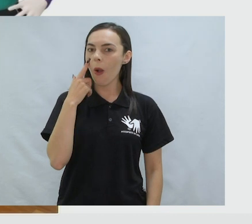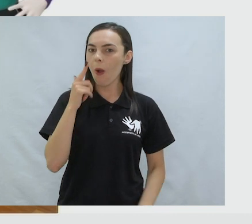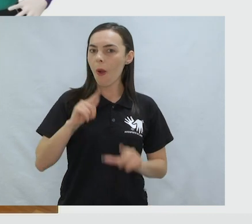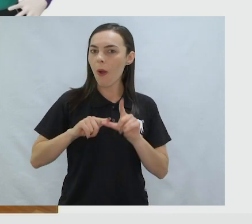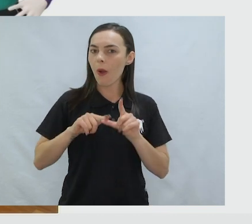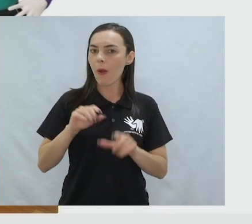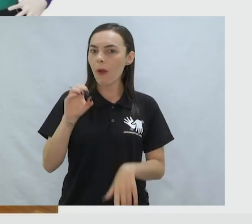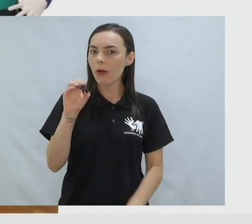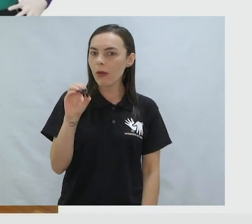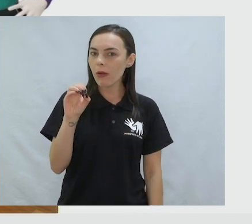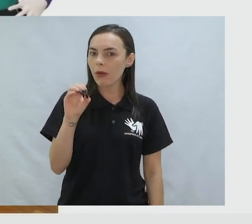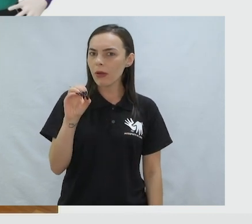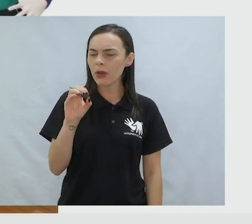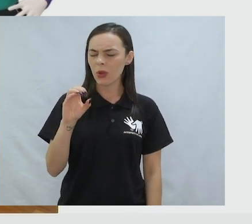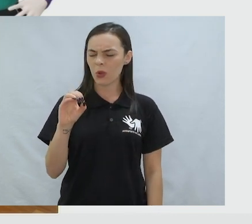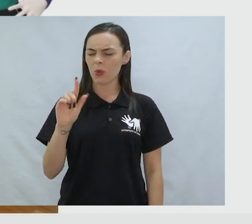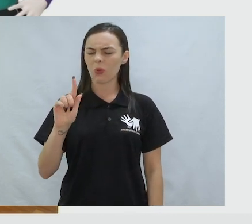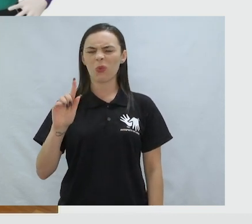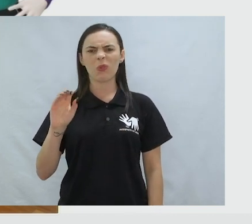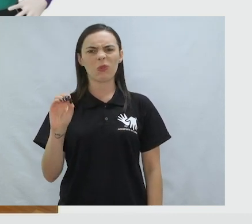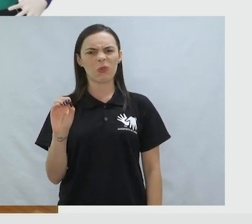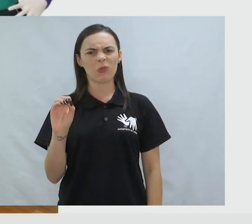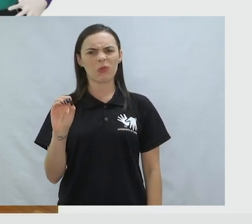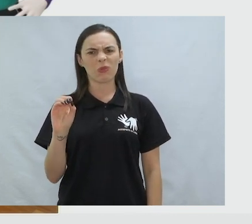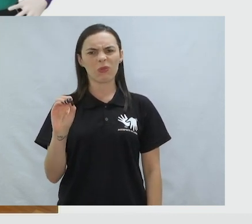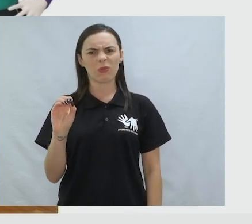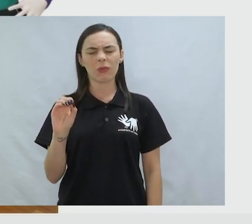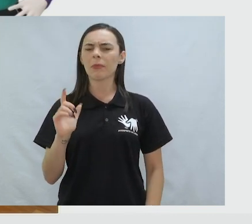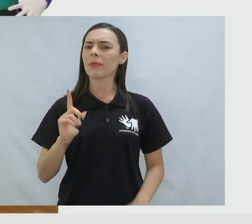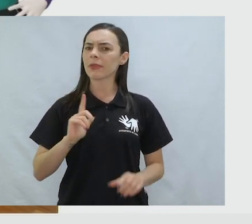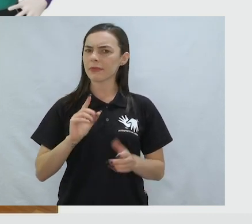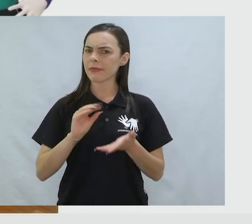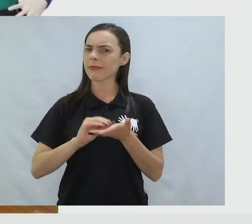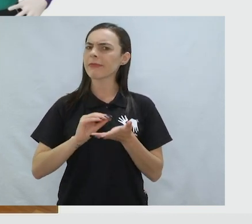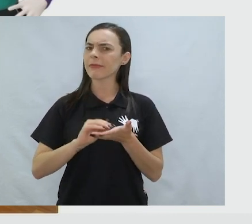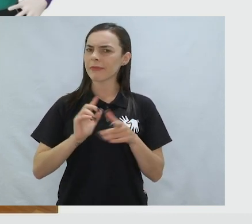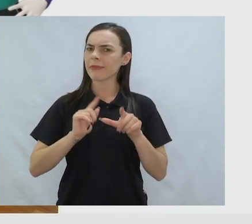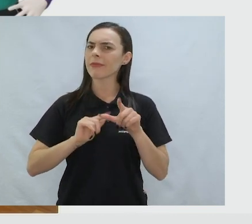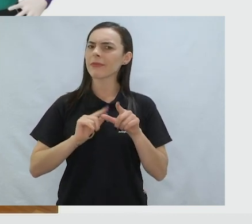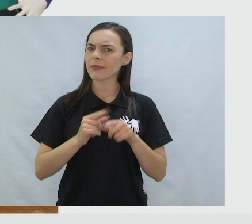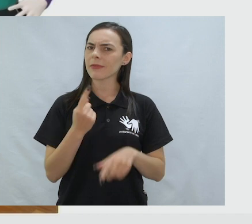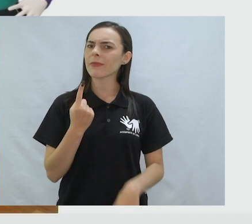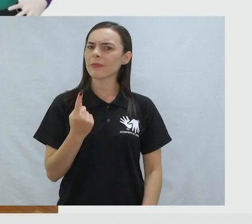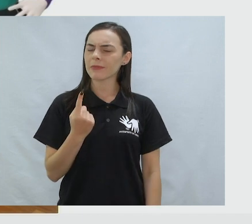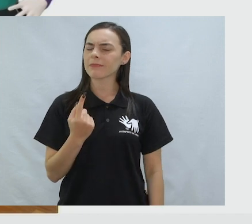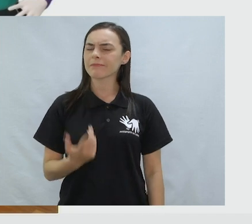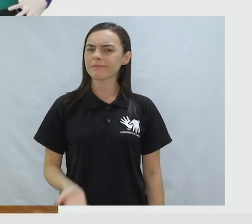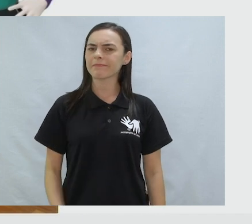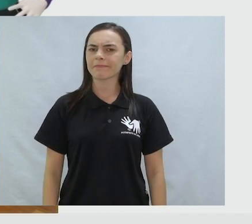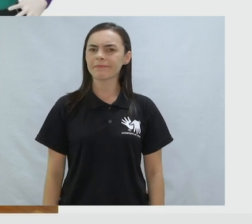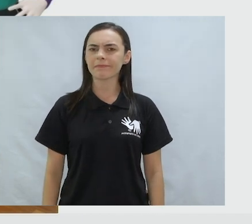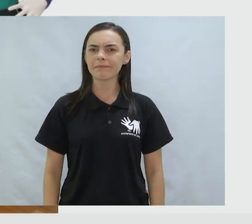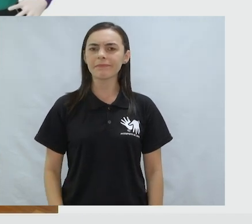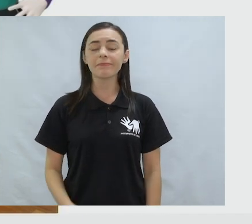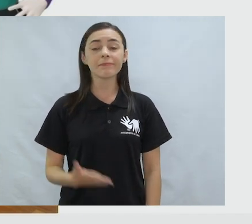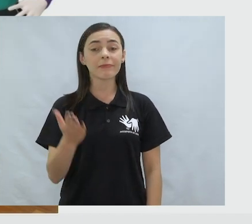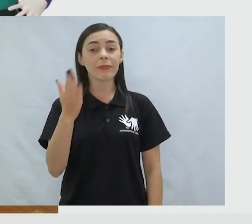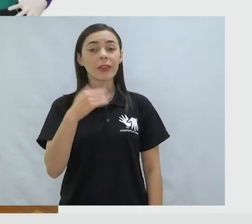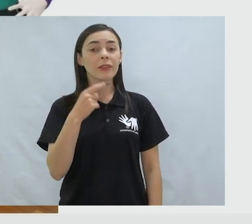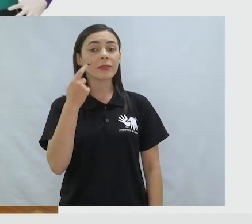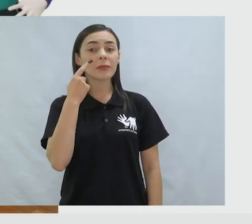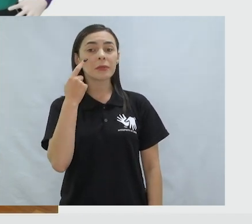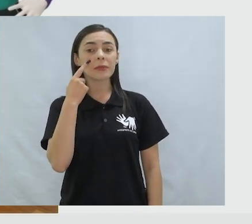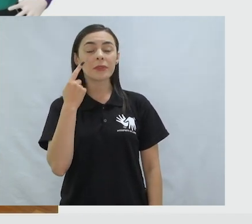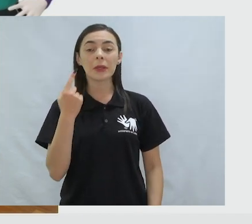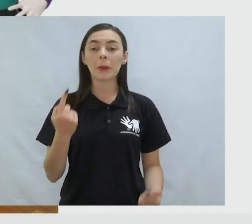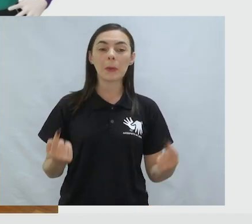Ah, olha lá. O, go. Mas tem uma primeira letra antes do O, go. Então